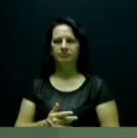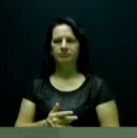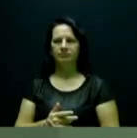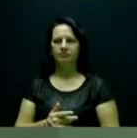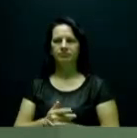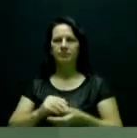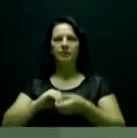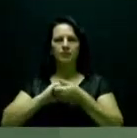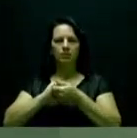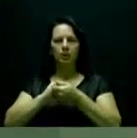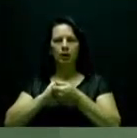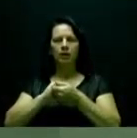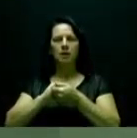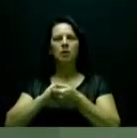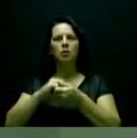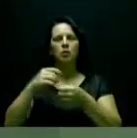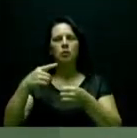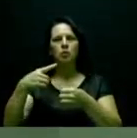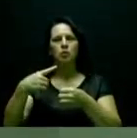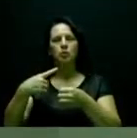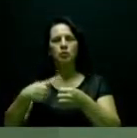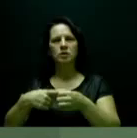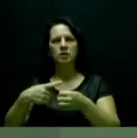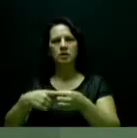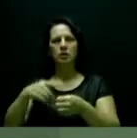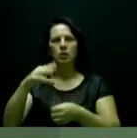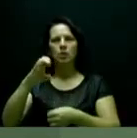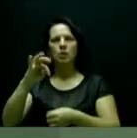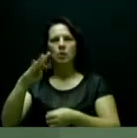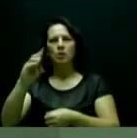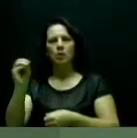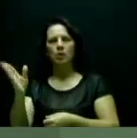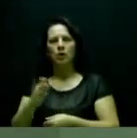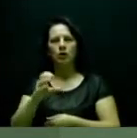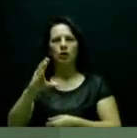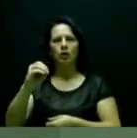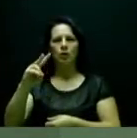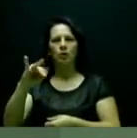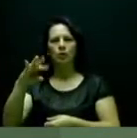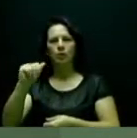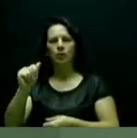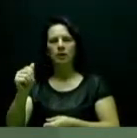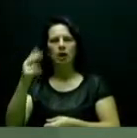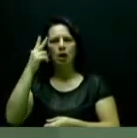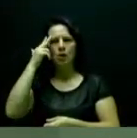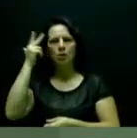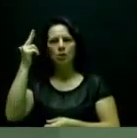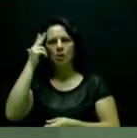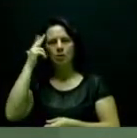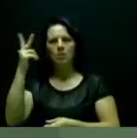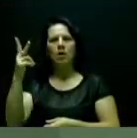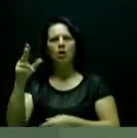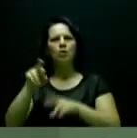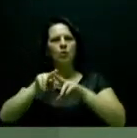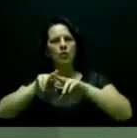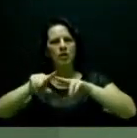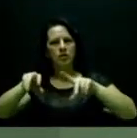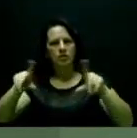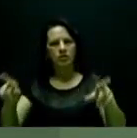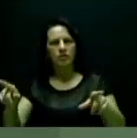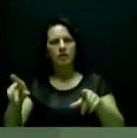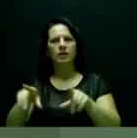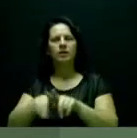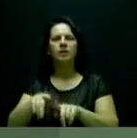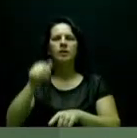o Centro de Convivência Normal é Ser Diferente, a sua presidente, Elda de Azevedo Bernardino, a